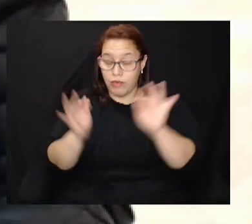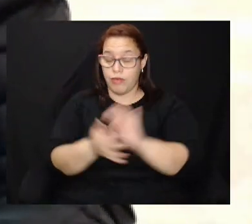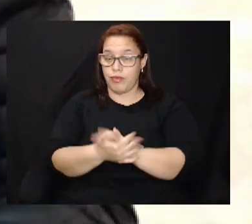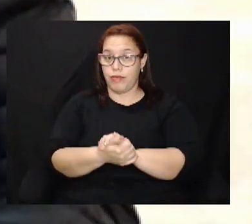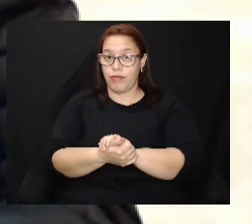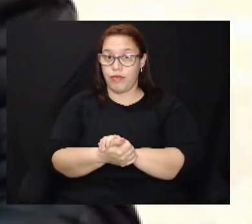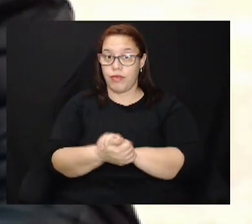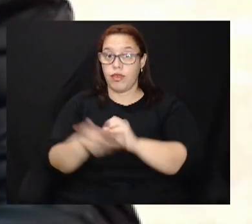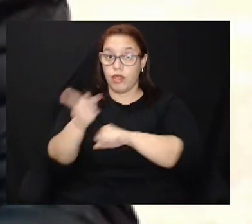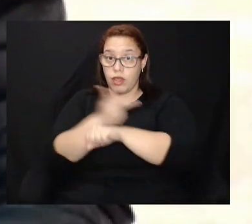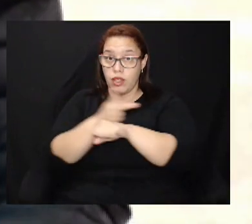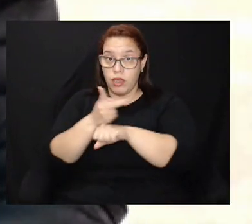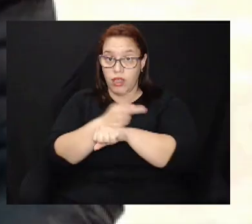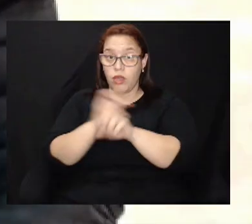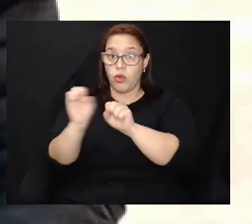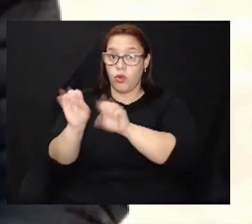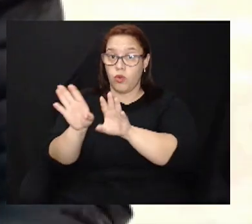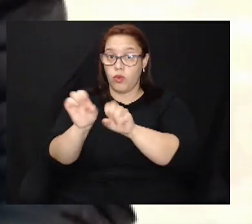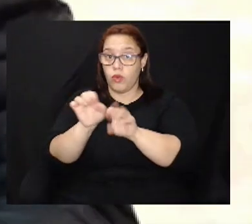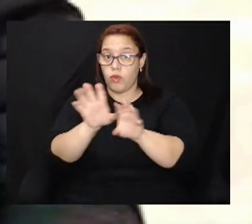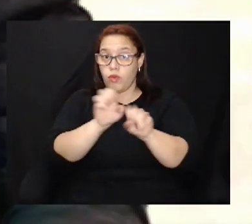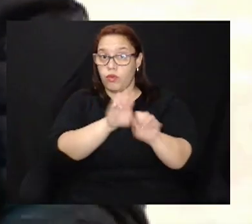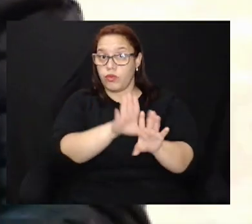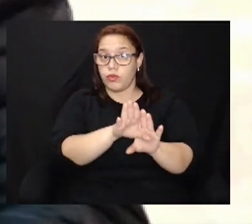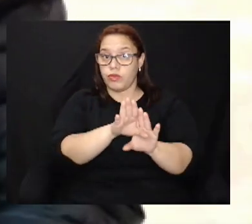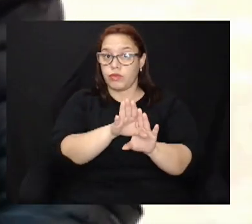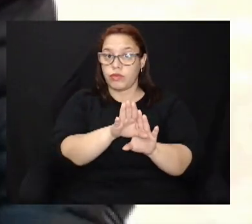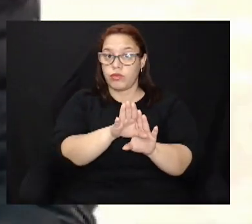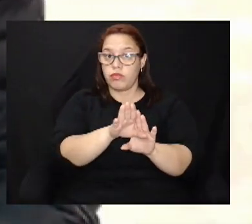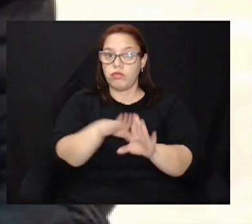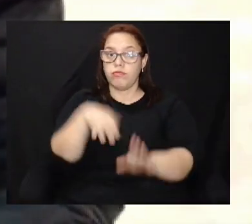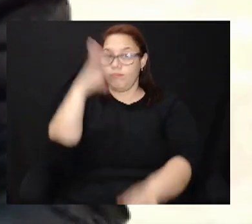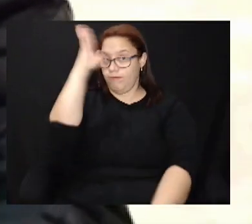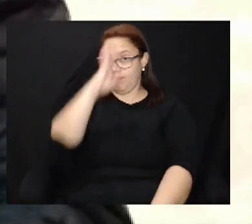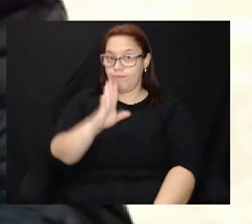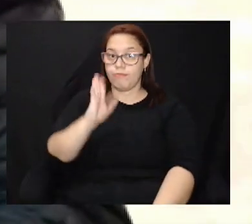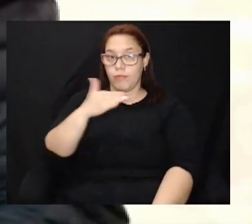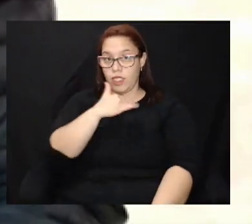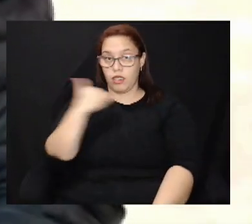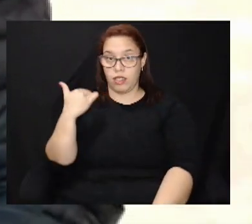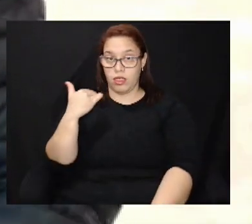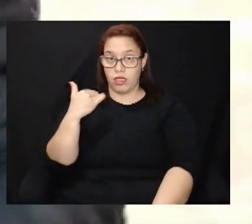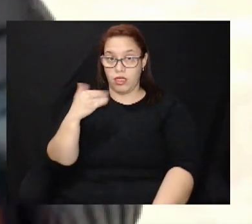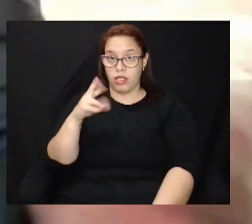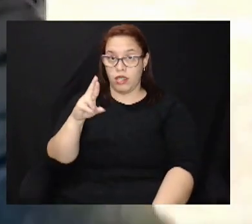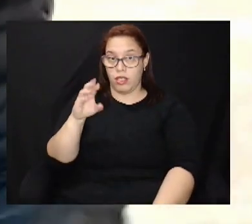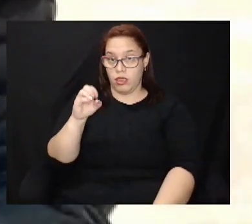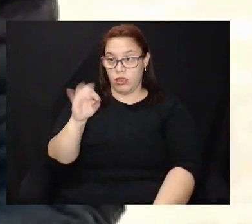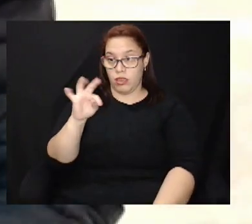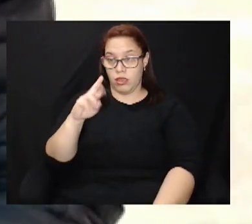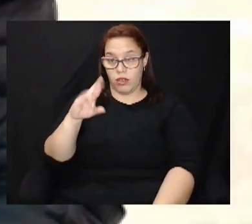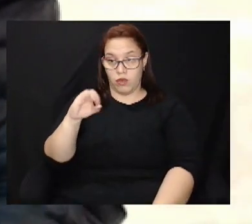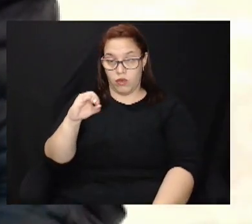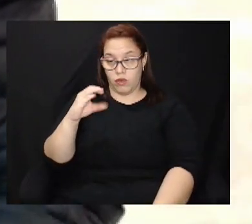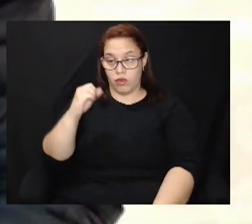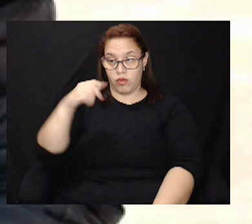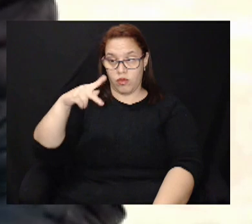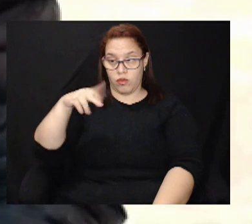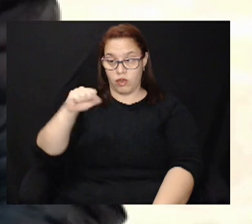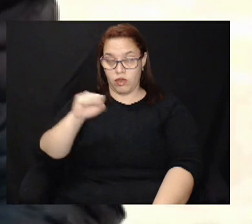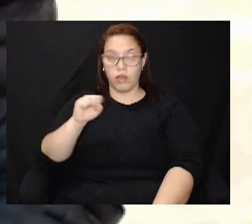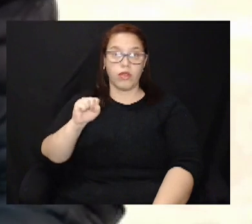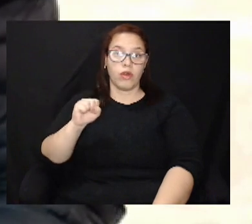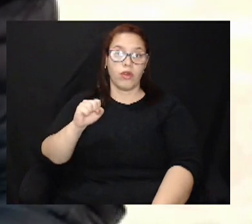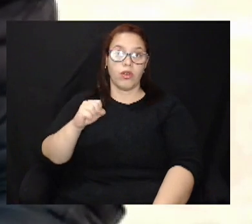um ensinamento de um grande brasileiro já falecido chamado Roberto Campos. Foi ministro. Ele